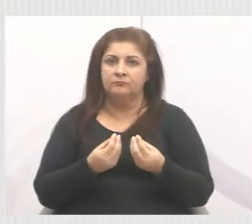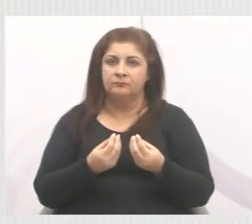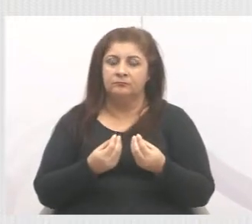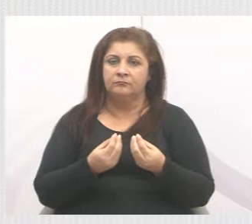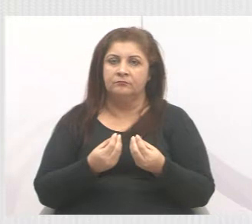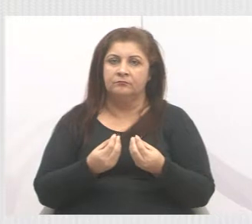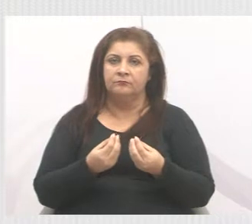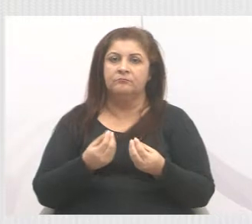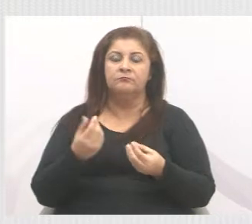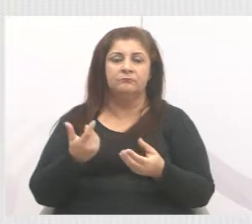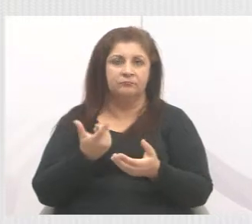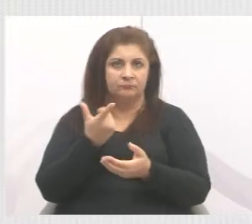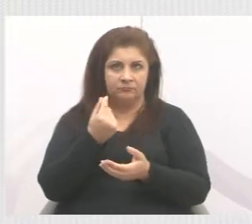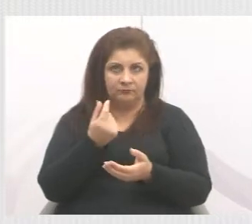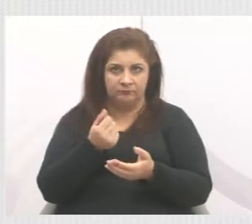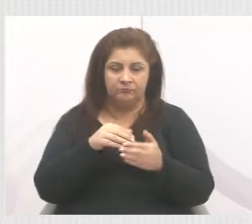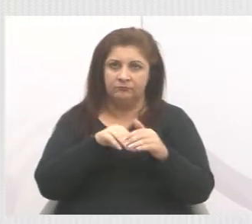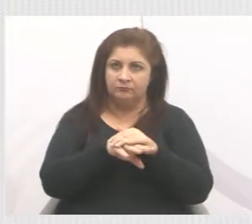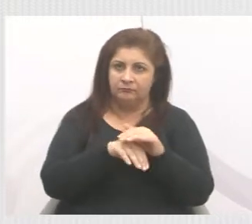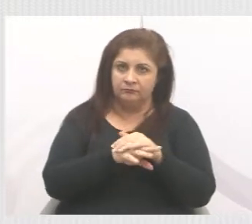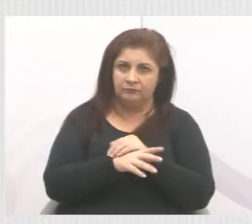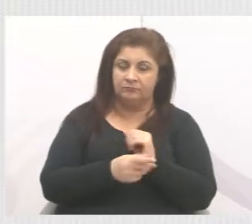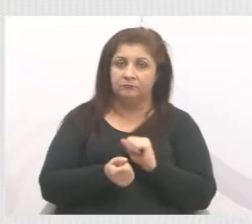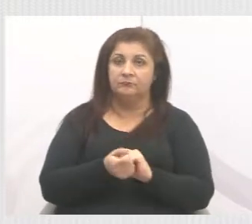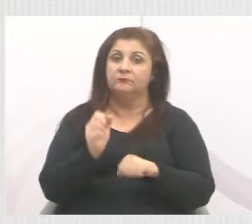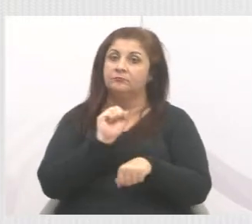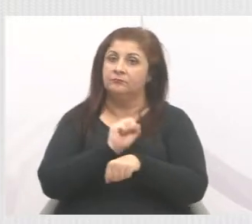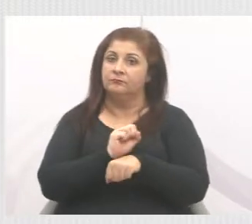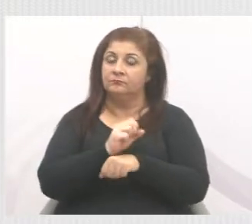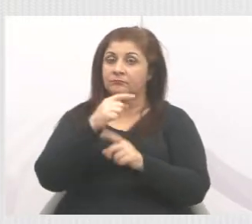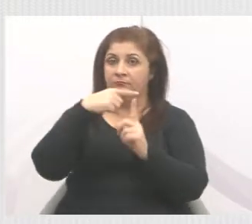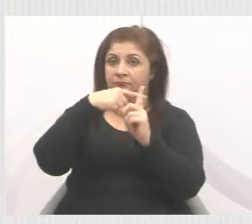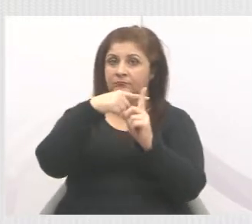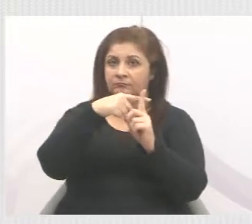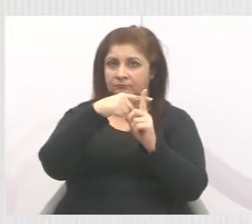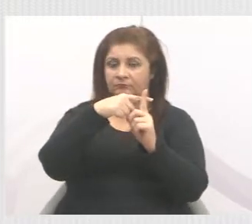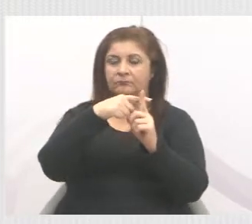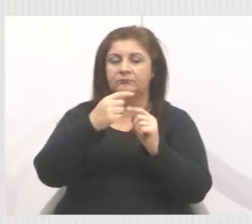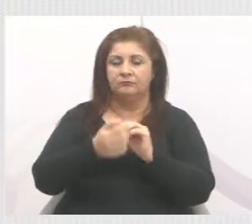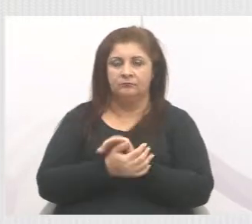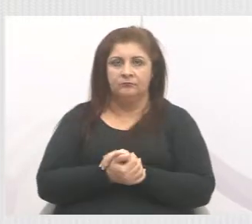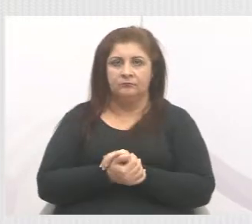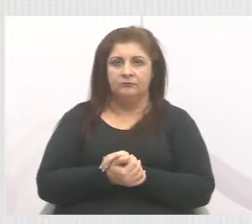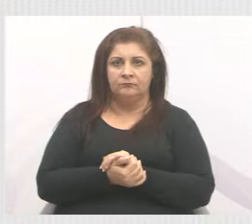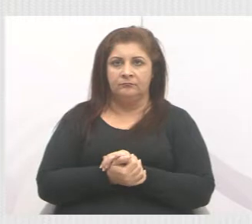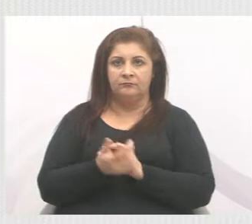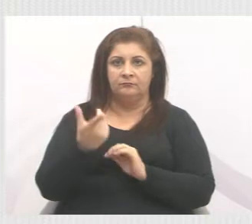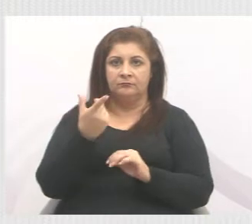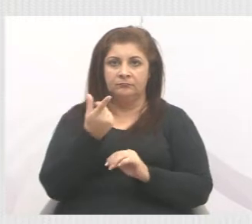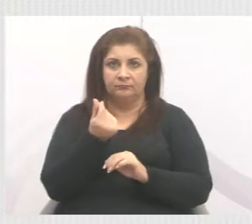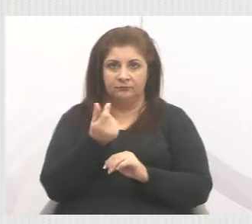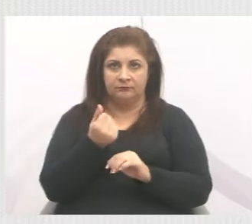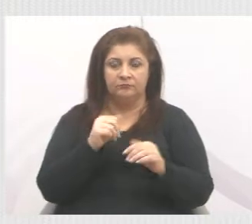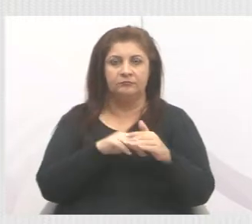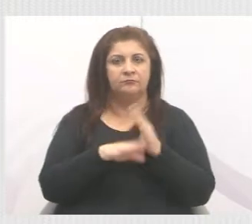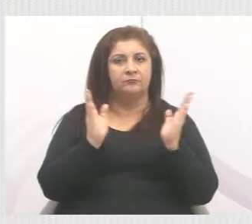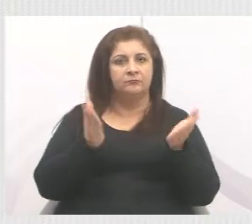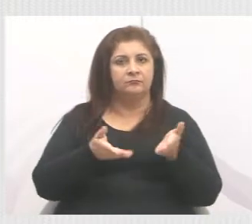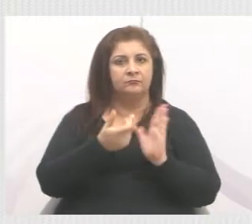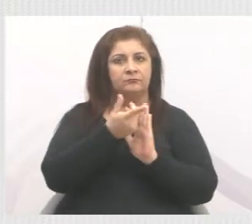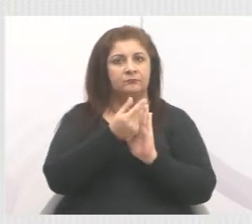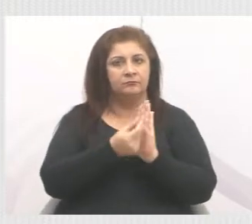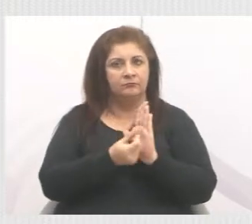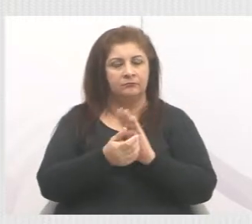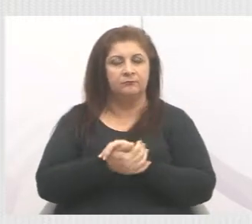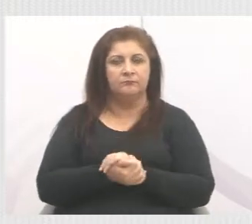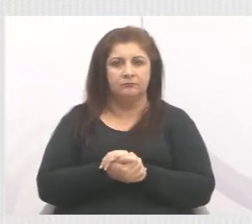para o próximo ano. Existe uma expectativa positiva, as receitas elas foram orçadas com